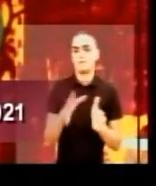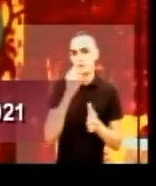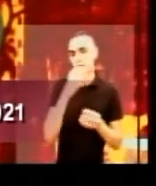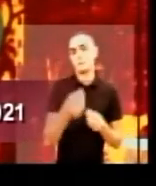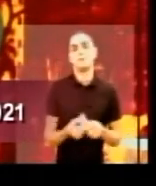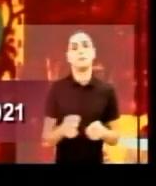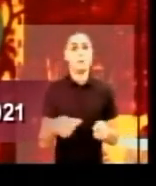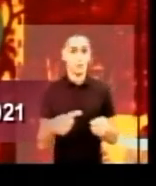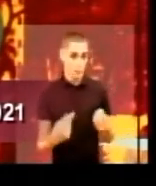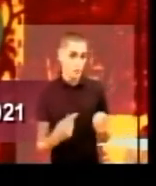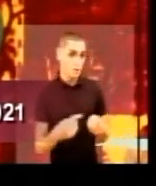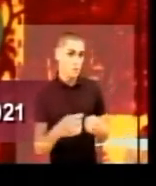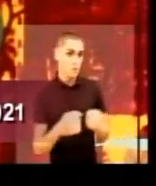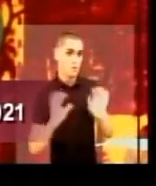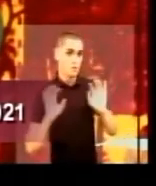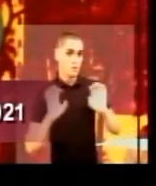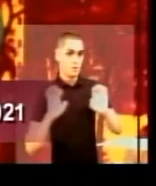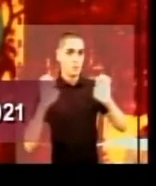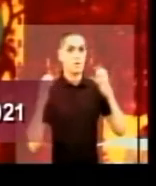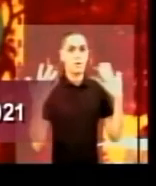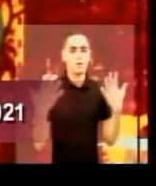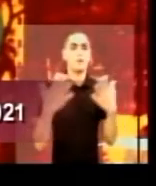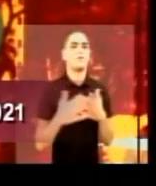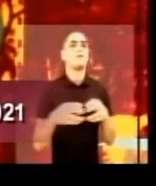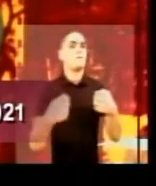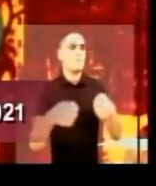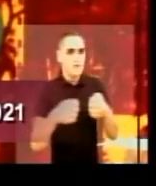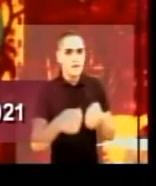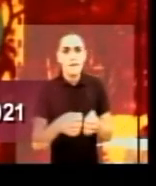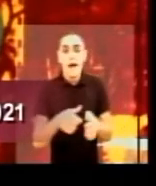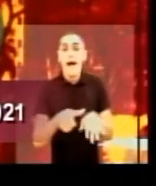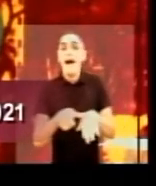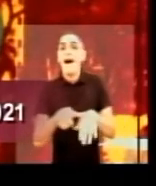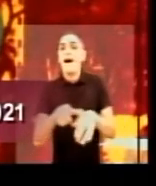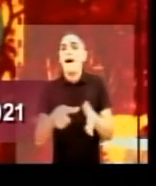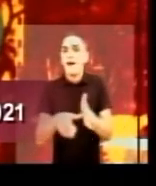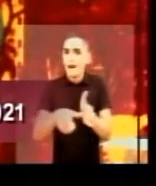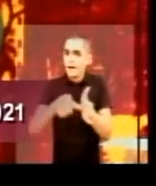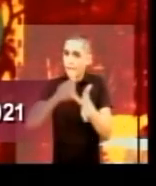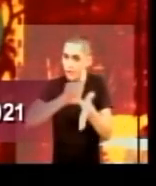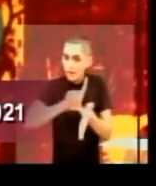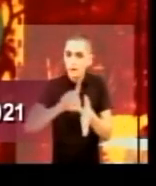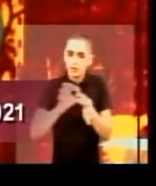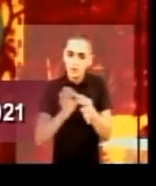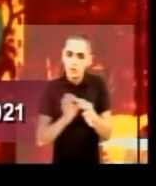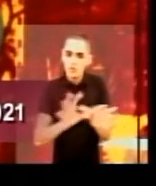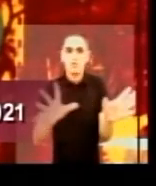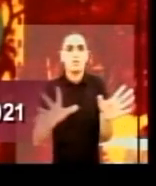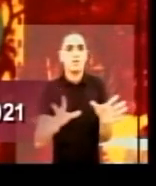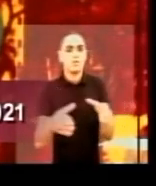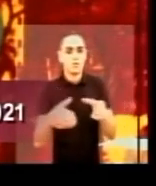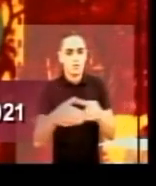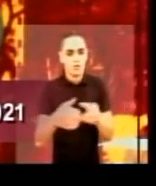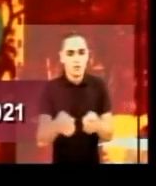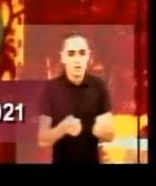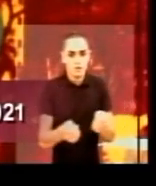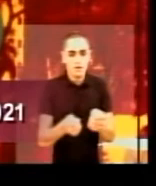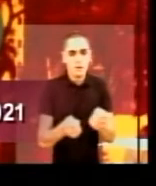devem ser autorizados pelo comitê Da mesma maneira como